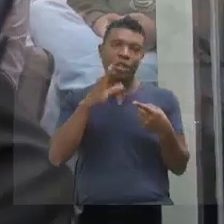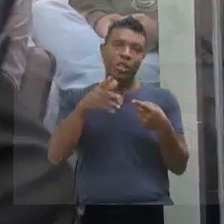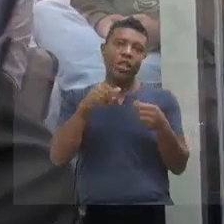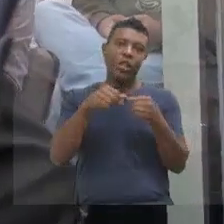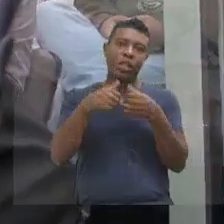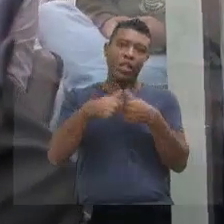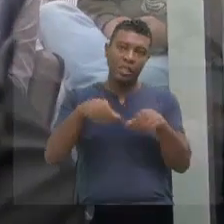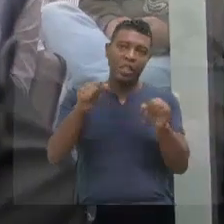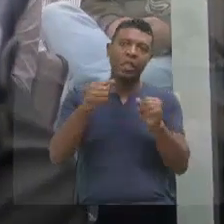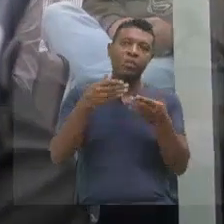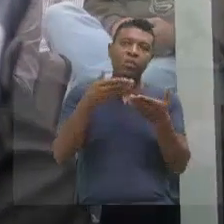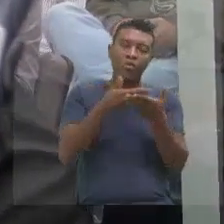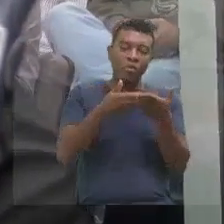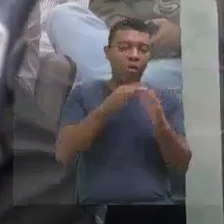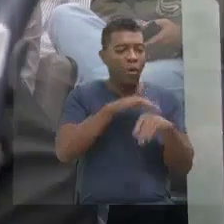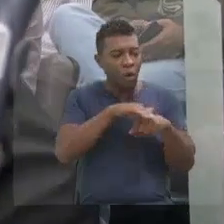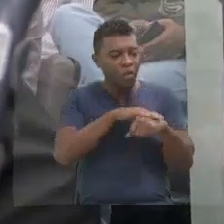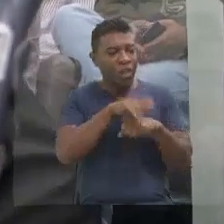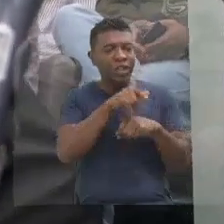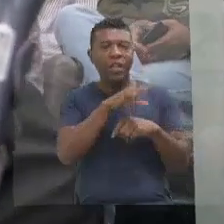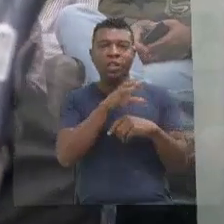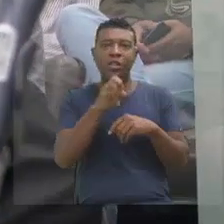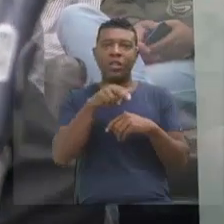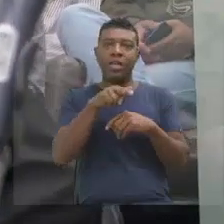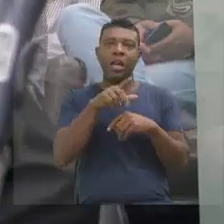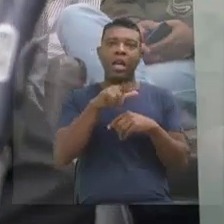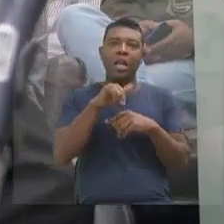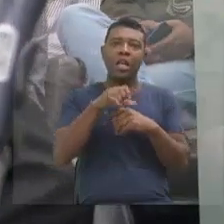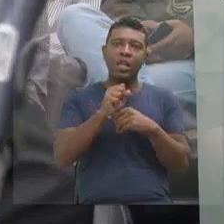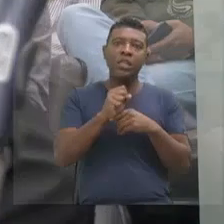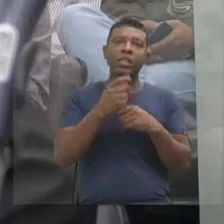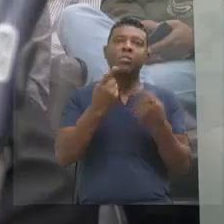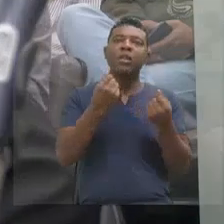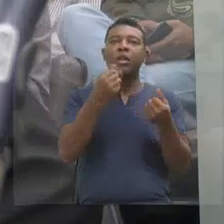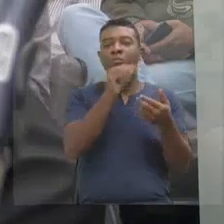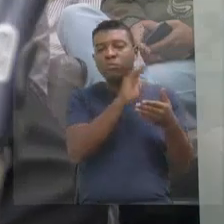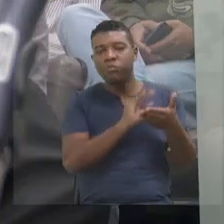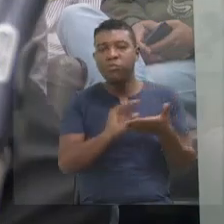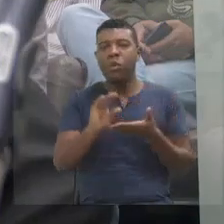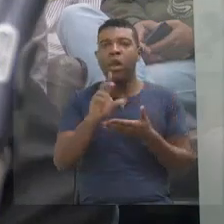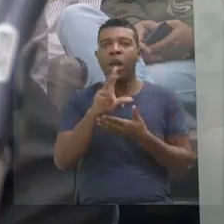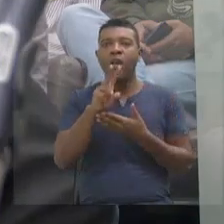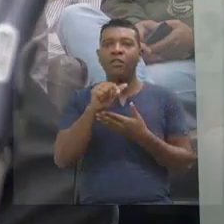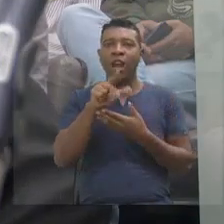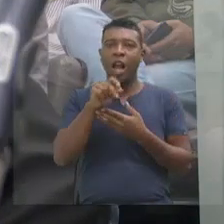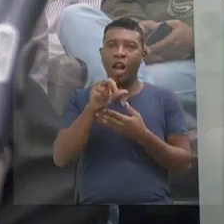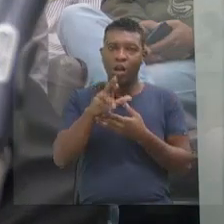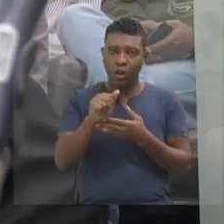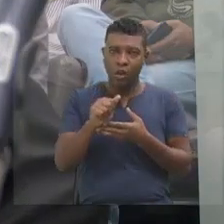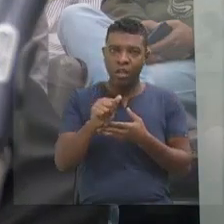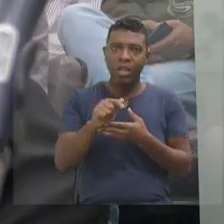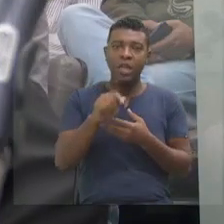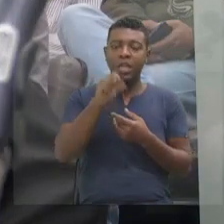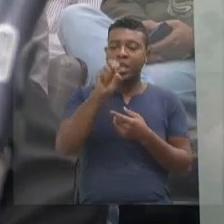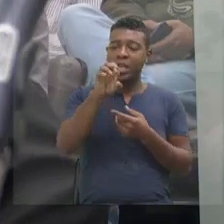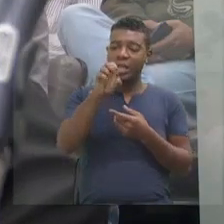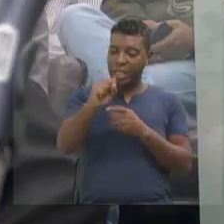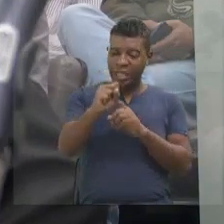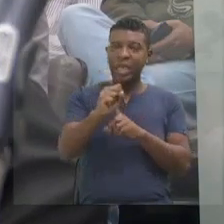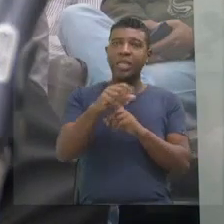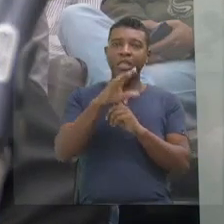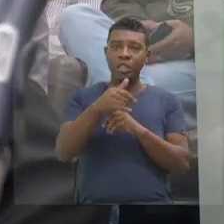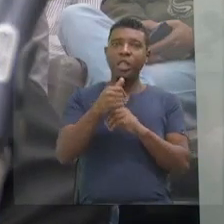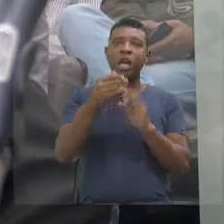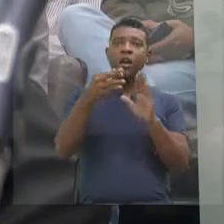Desde o ano passado né para estar incluindo no valor e recurso específico no ano passado acesso publicou uma resolução